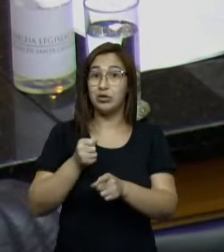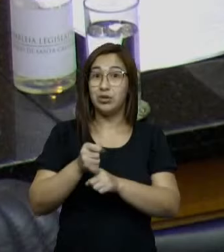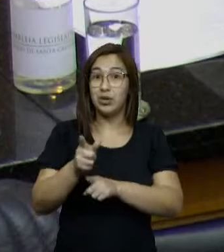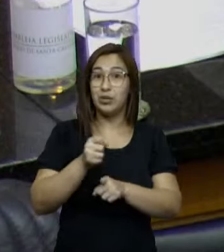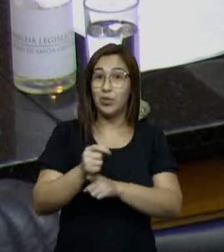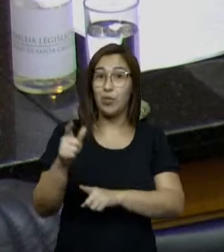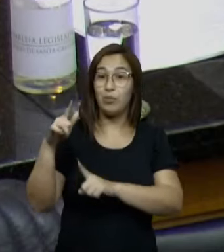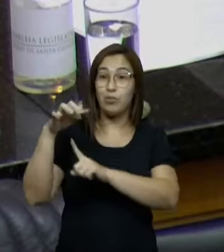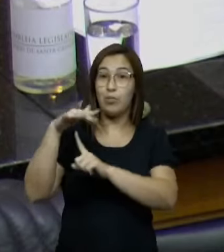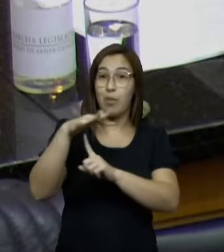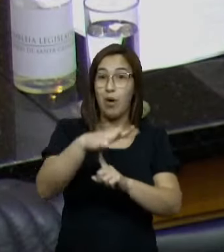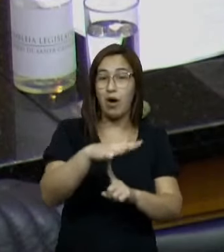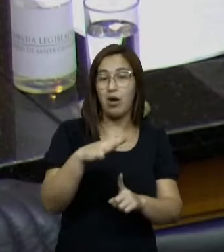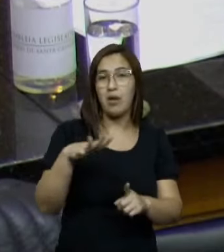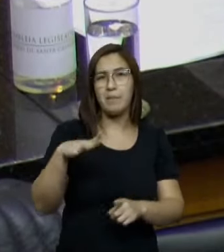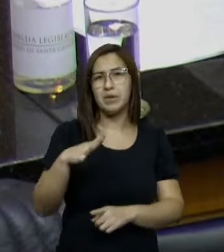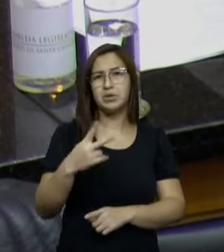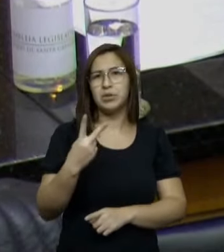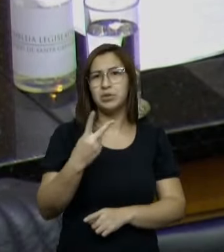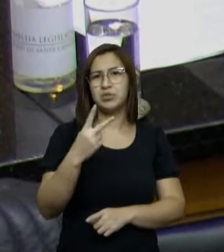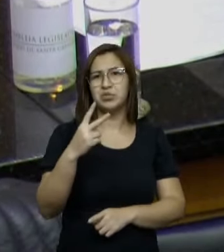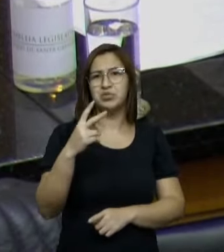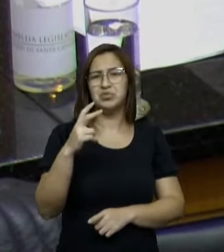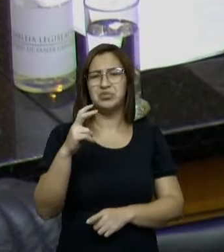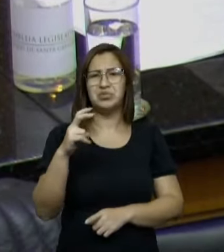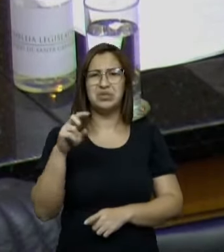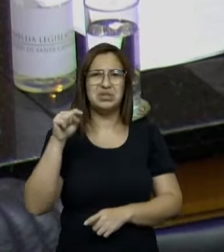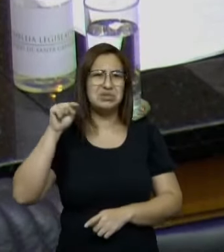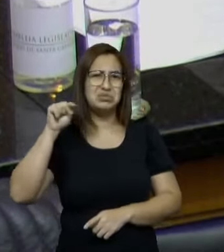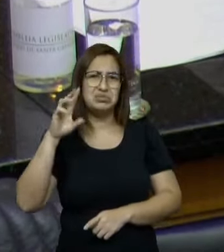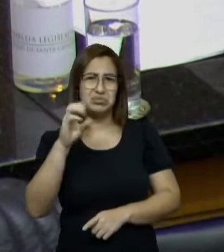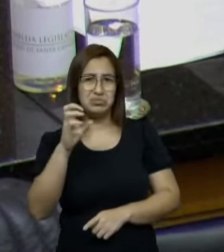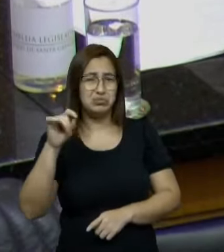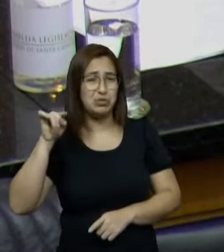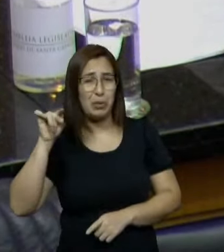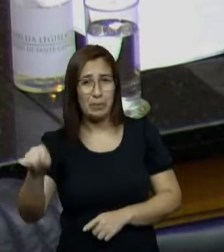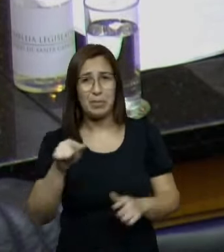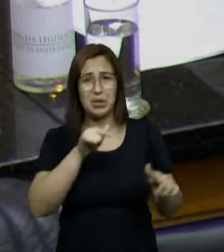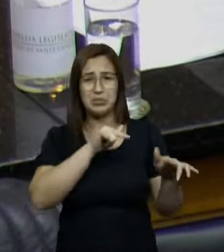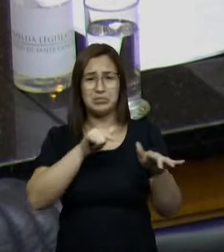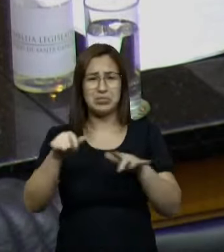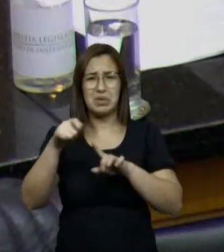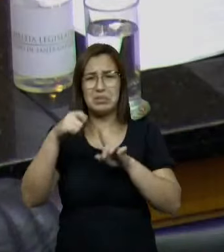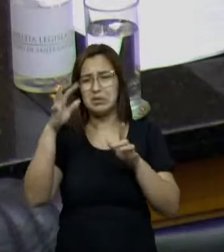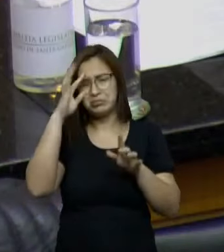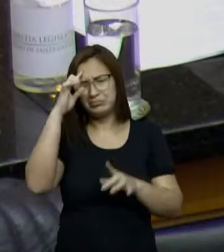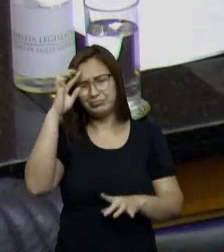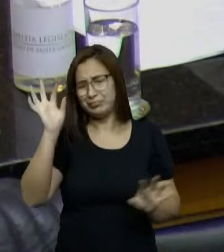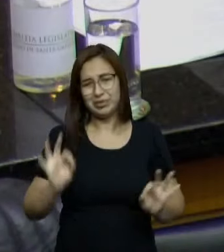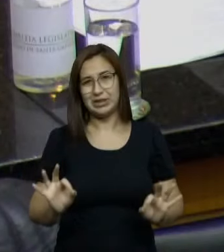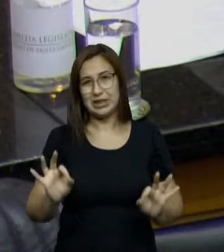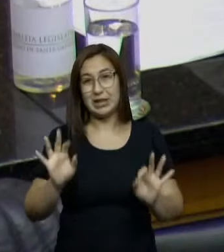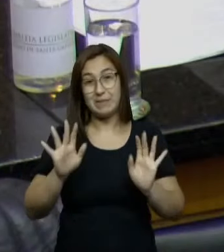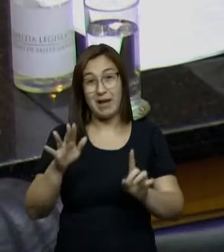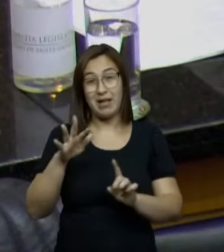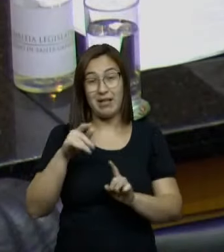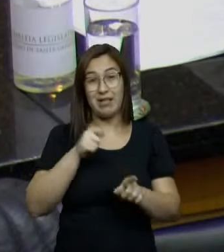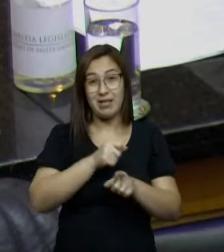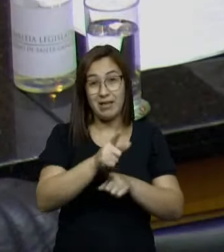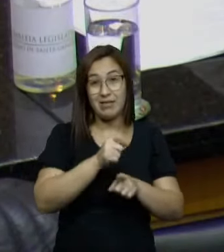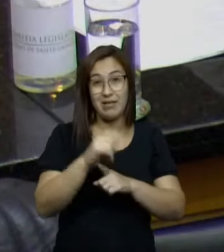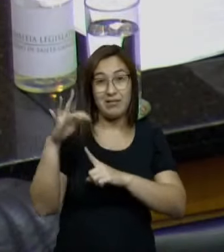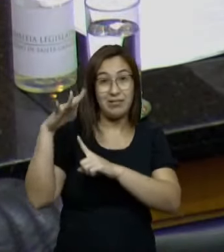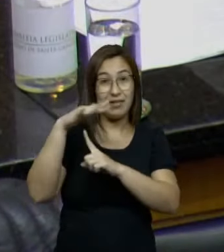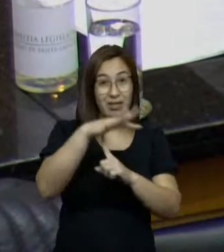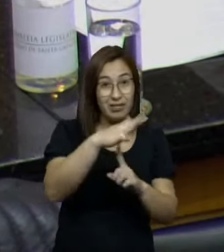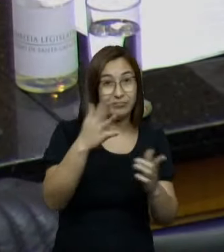de 200 e poucos mil reais, se eu não me engano, por semana ou por mês, não sei, mas ele alugava o helicóptero, então, para se deslocar. E